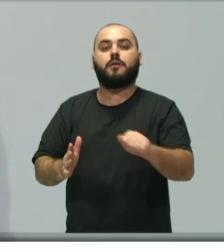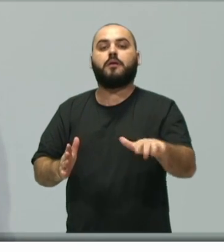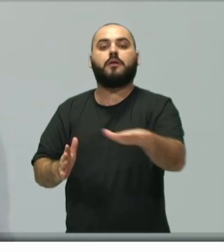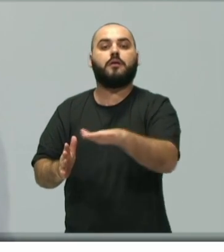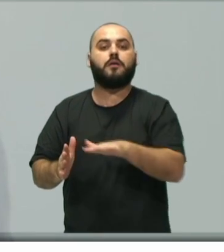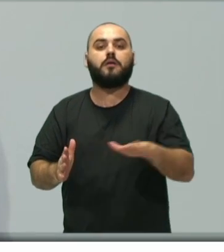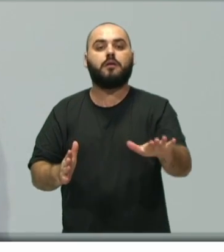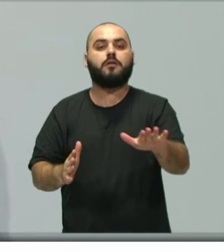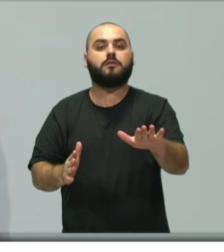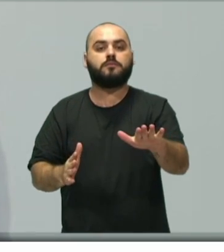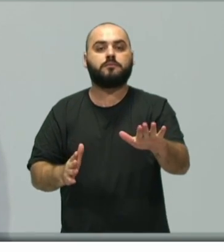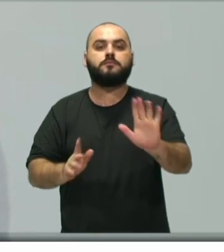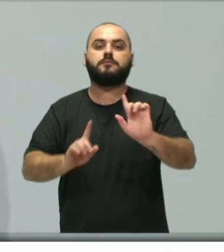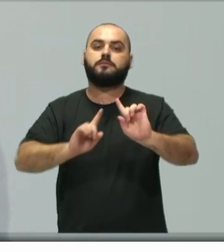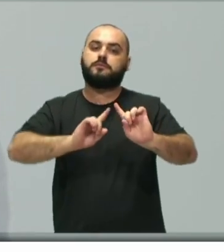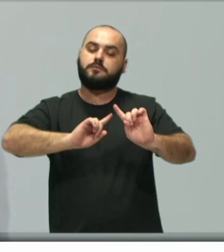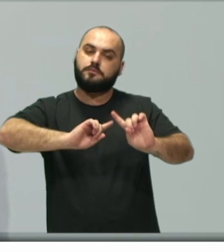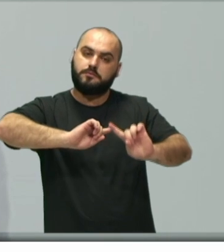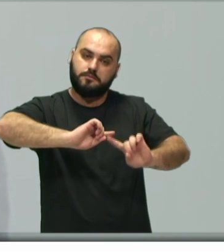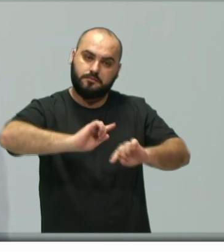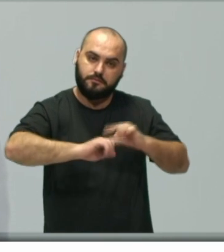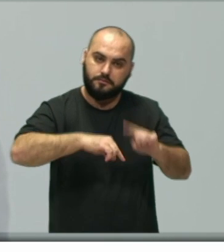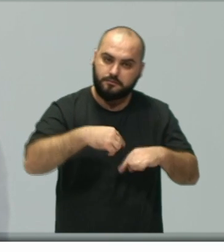um olhar mais